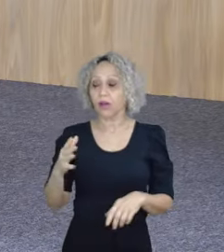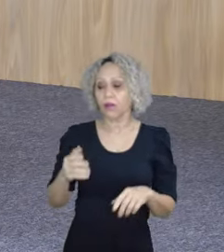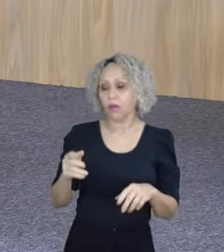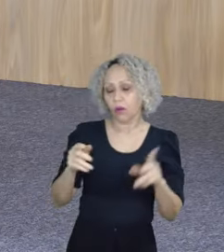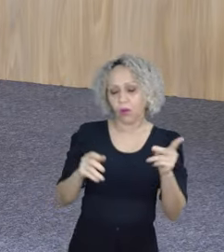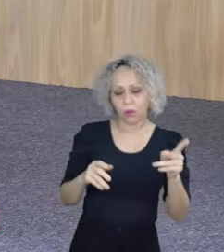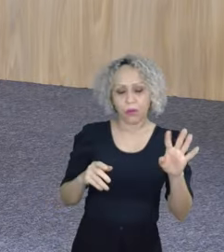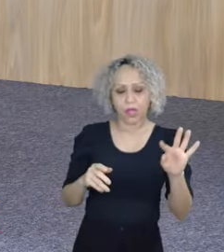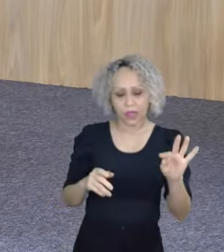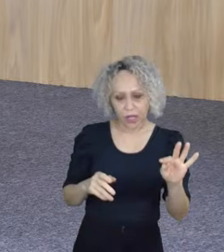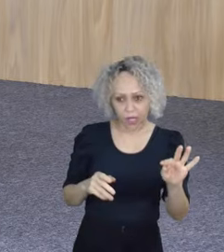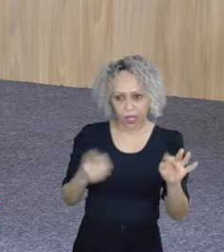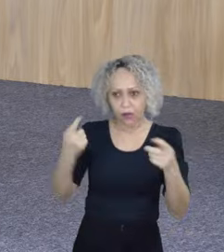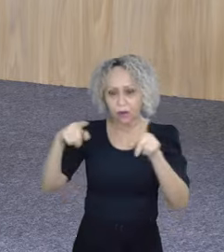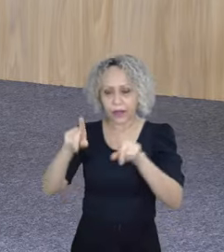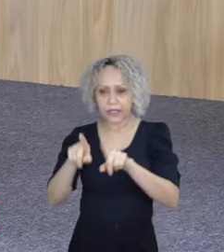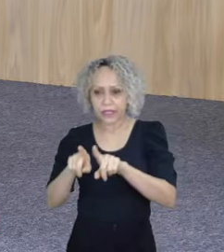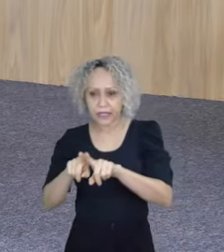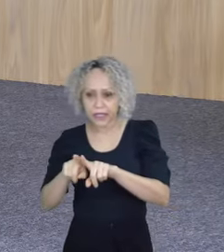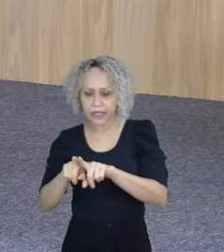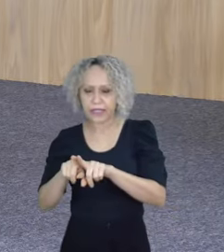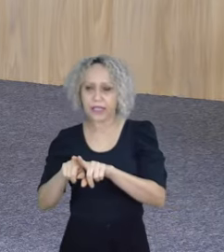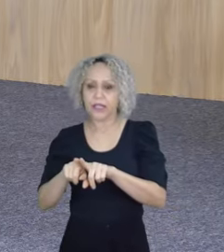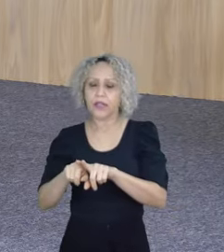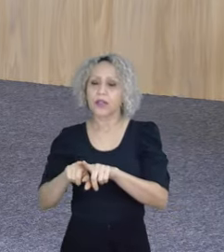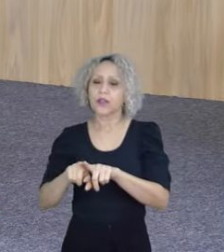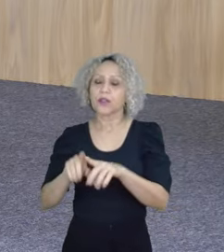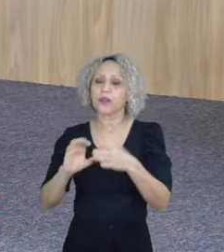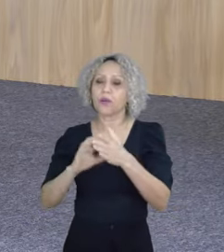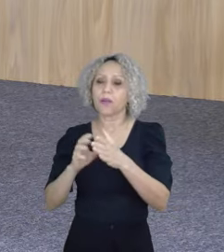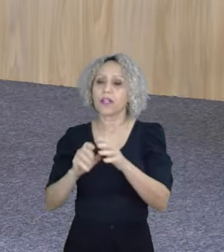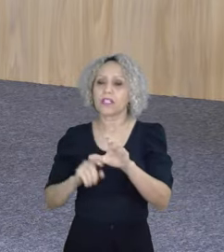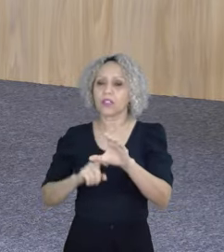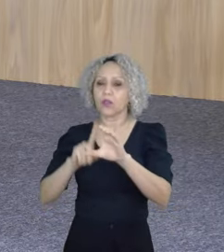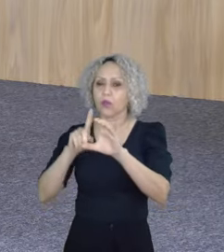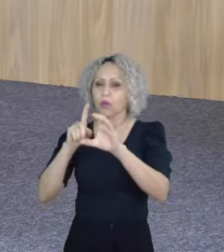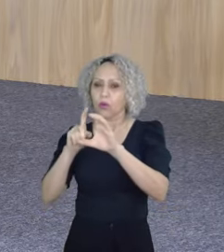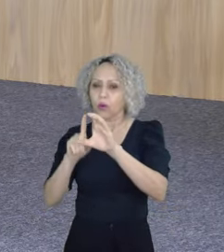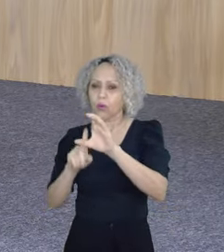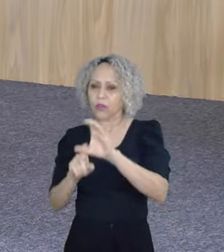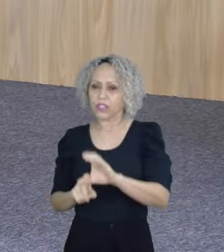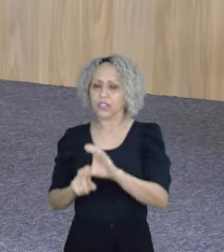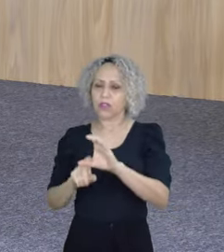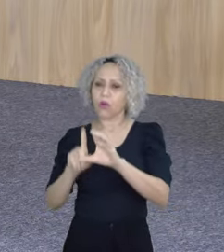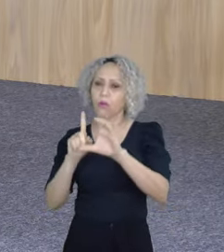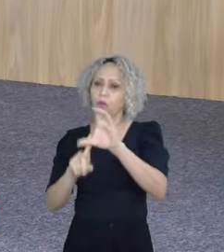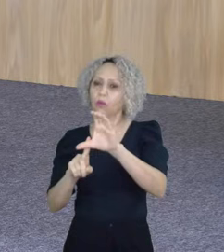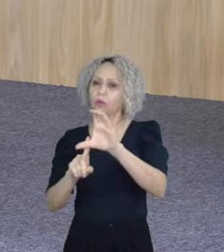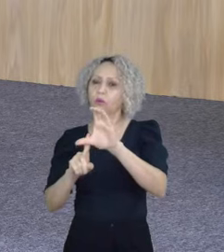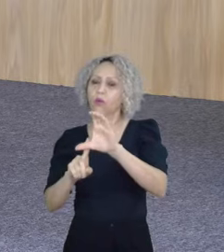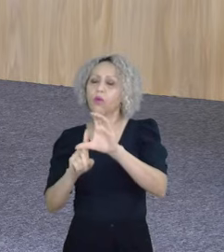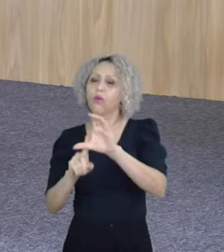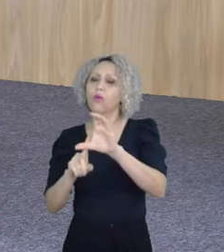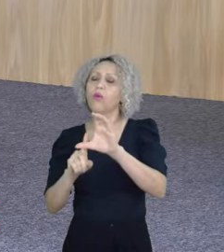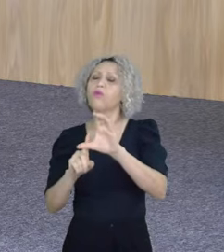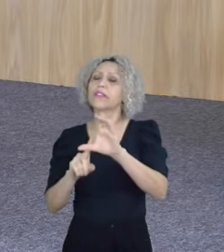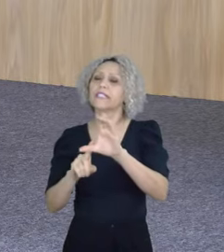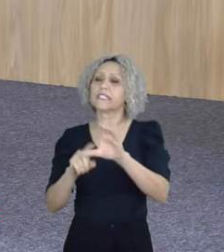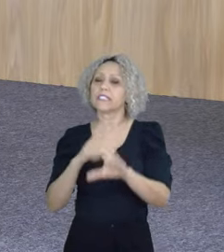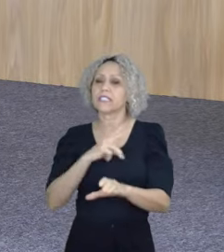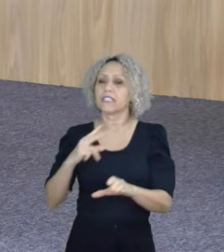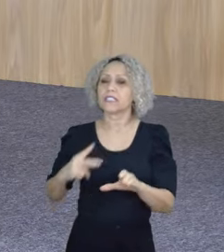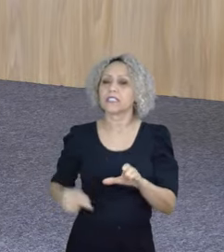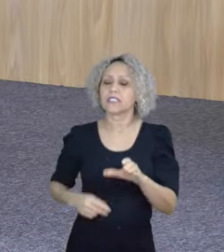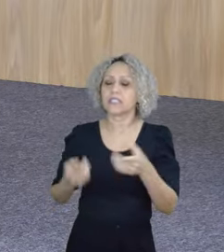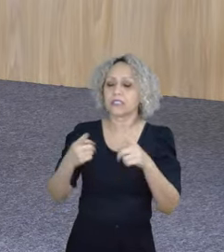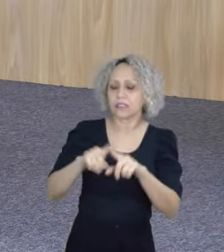o Partido Comunista Chinês, que completa 40 anos em 2024. O evento faz parte do fortalecimento da relação e